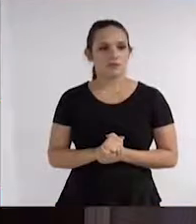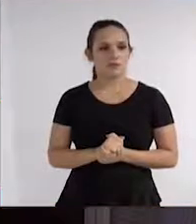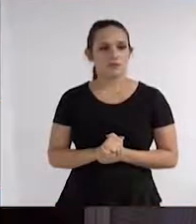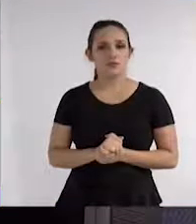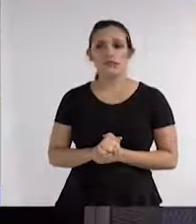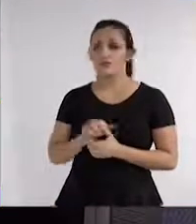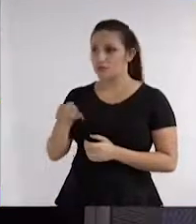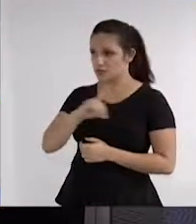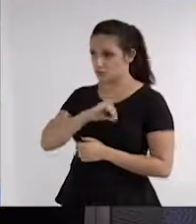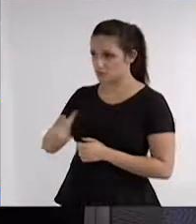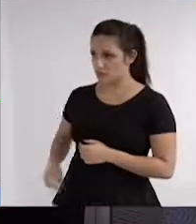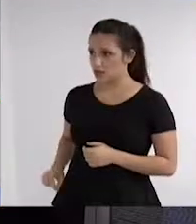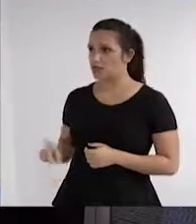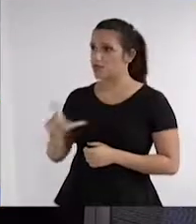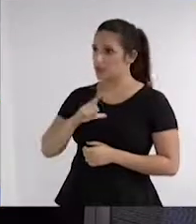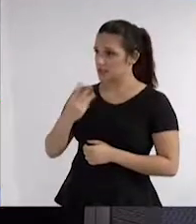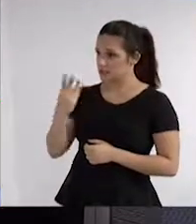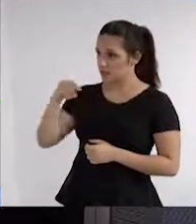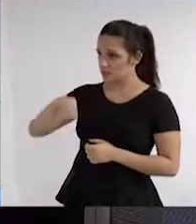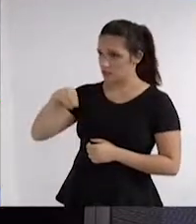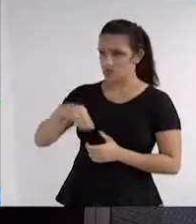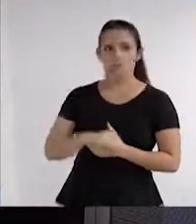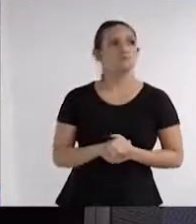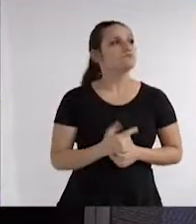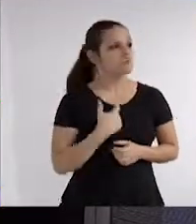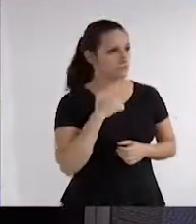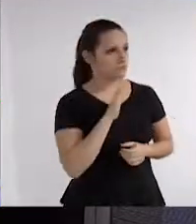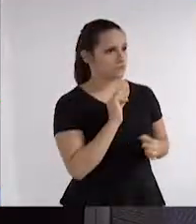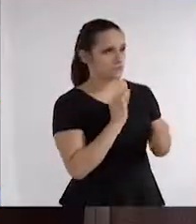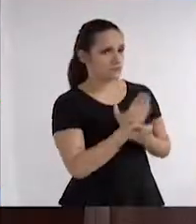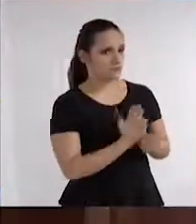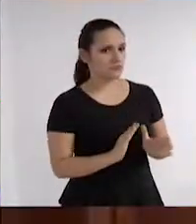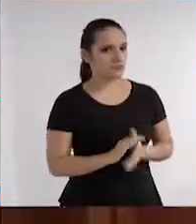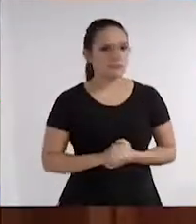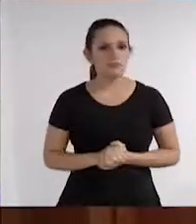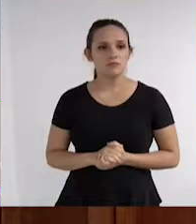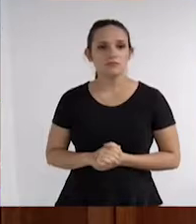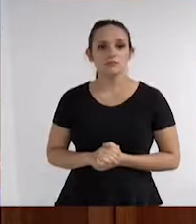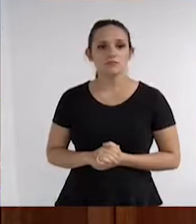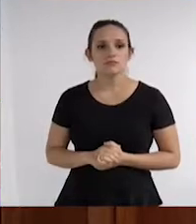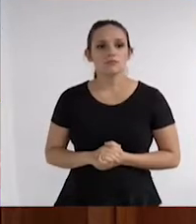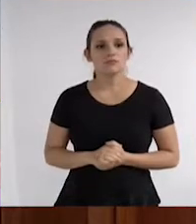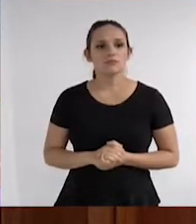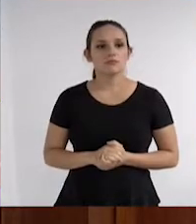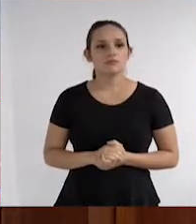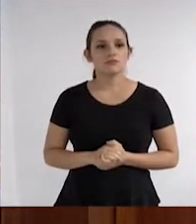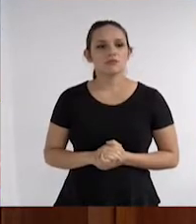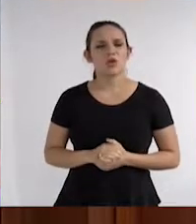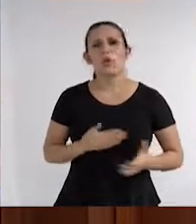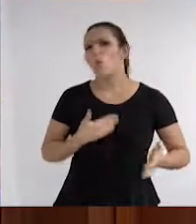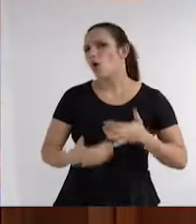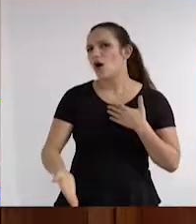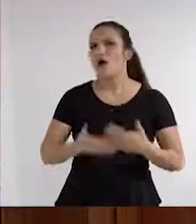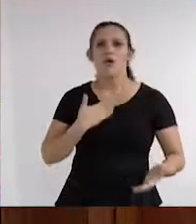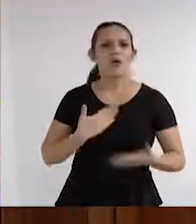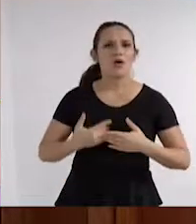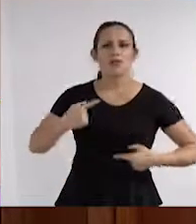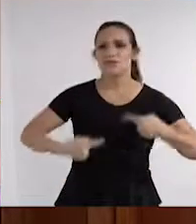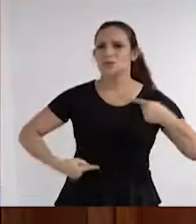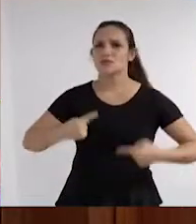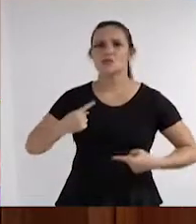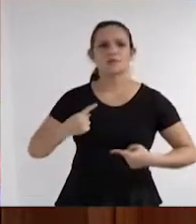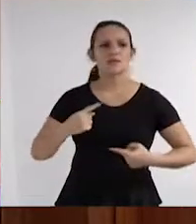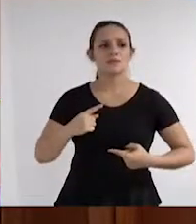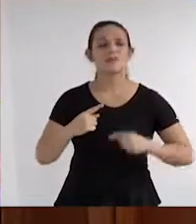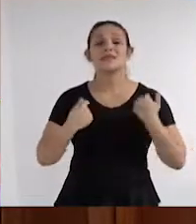Deputado Amarildo, Vossa Excelência põe mais 3 minutos. Já estou encerrando, senhor presidente. Para que a gente possa fazer qualquer discussão, mas do